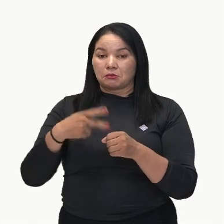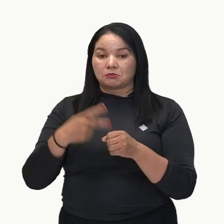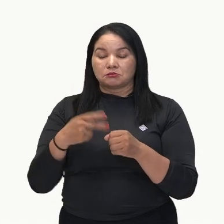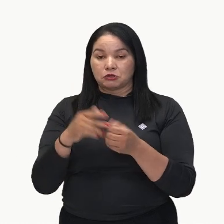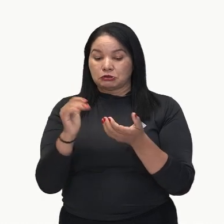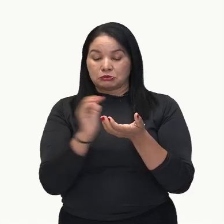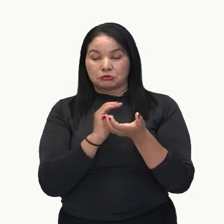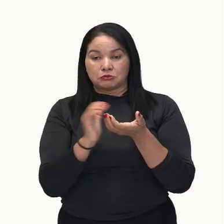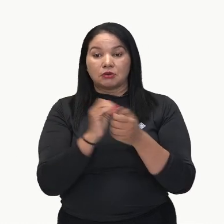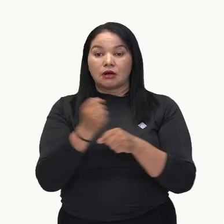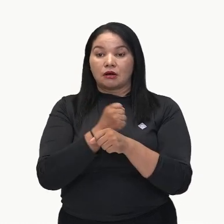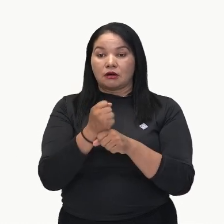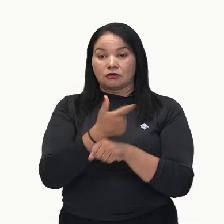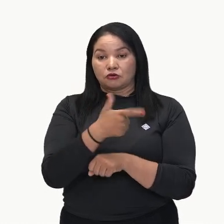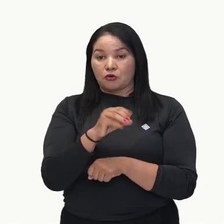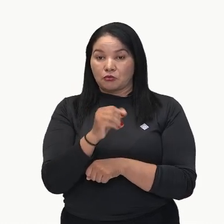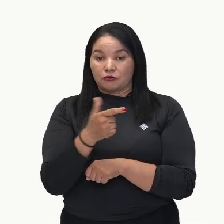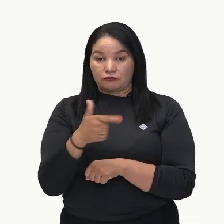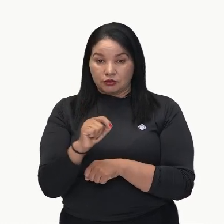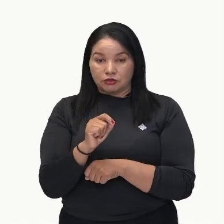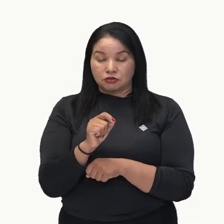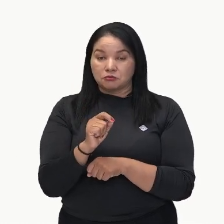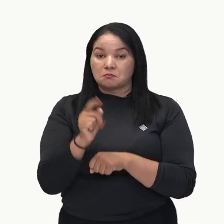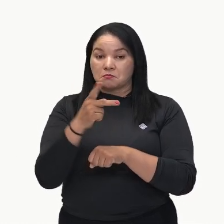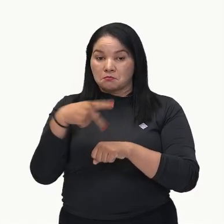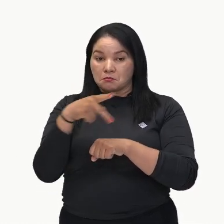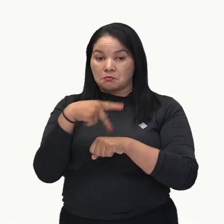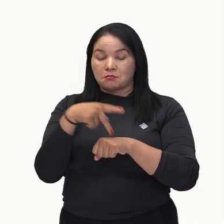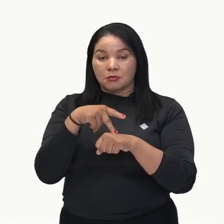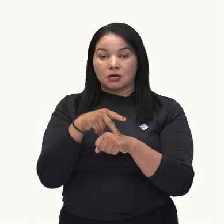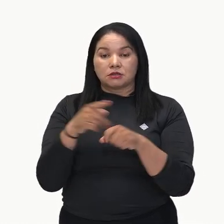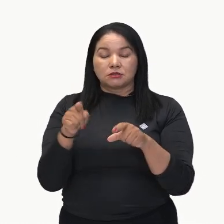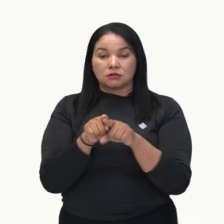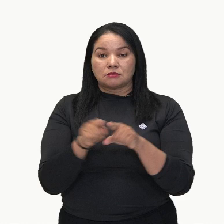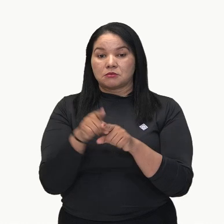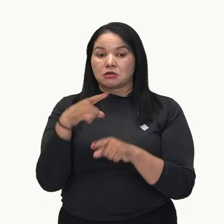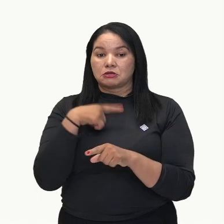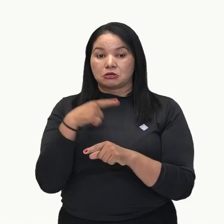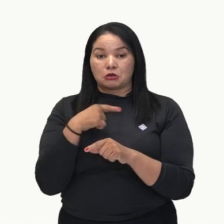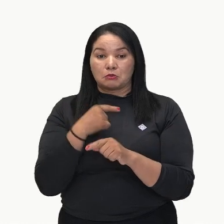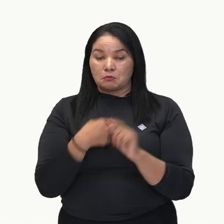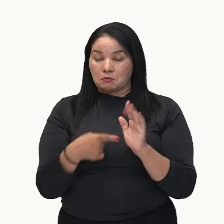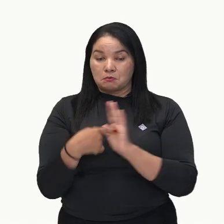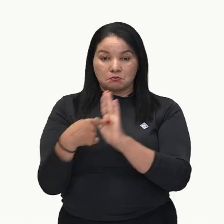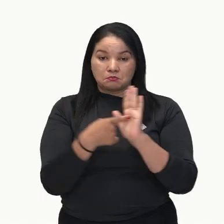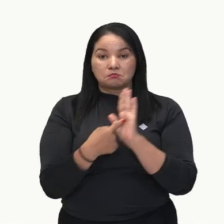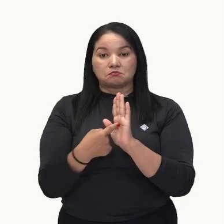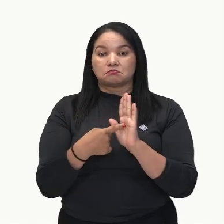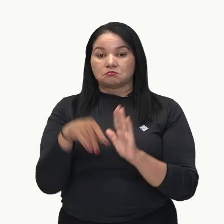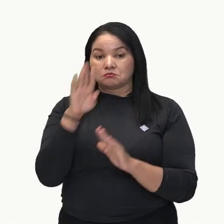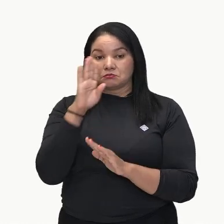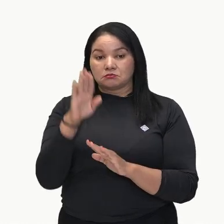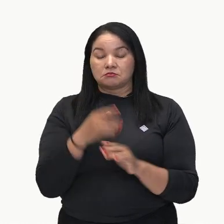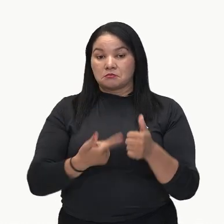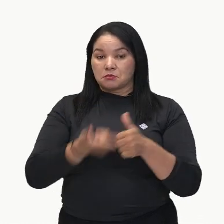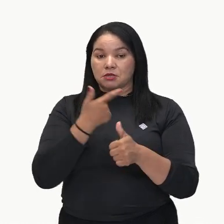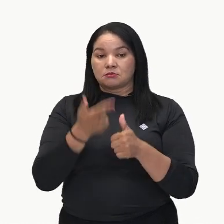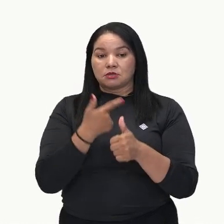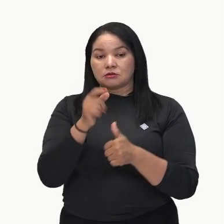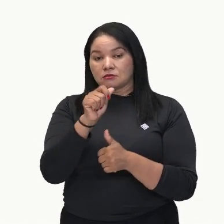ano de 2020, né? Esses países terão um grande destaque. O primeiro deles vai ser